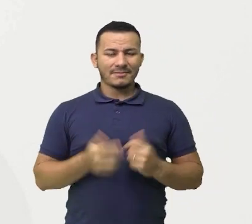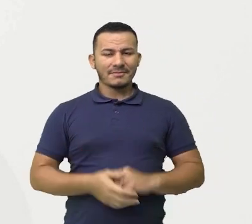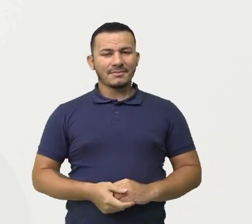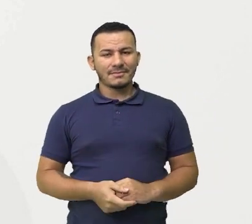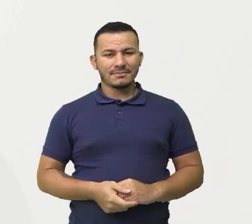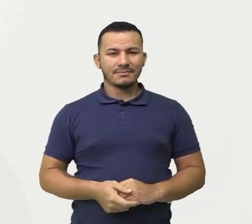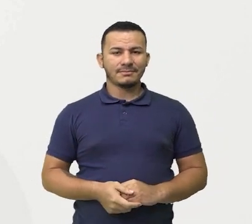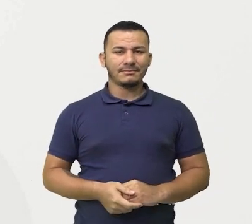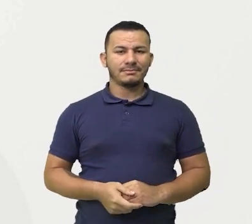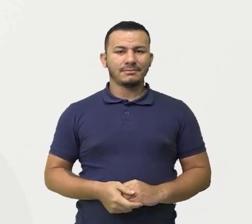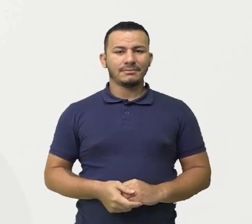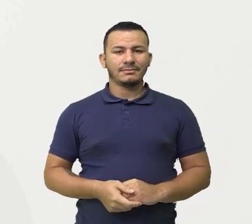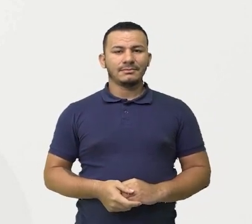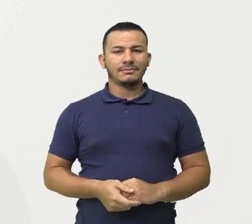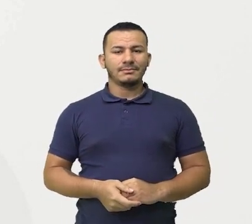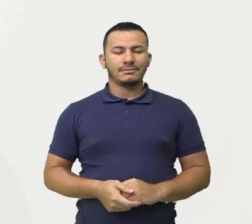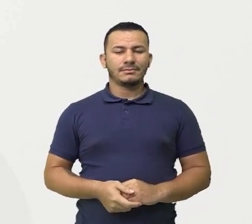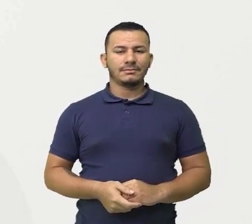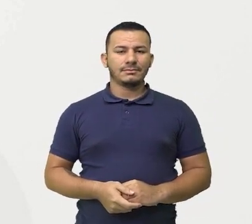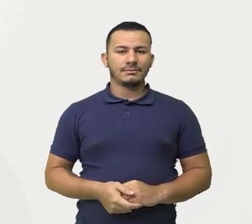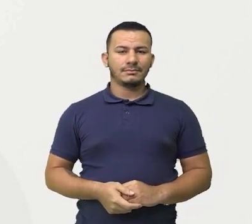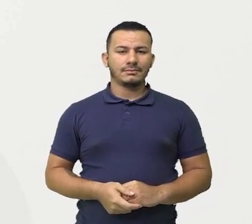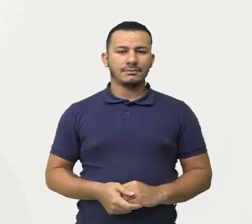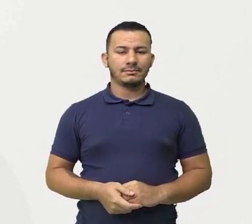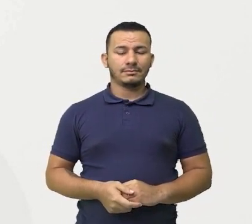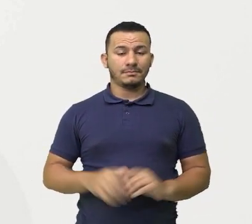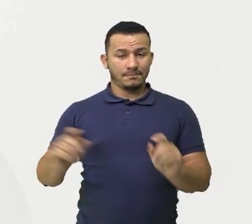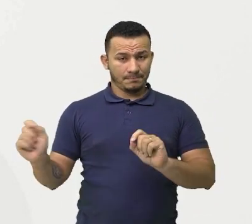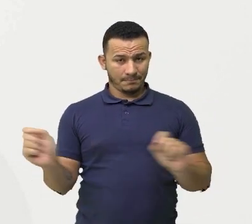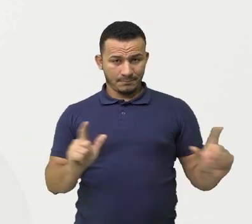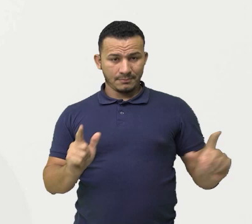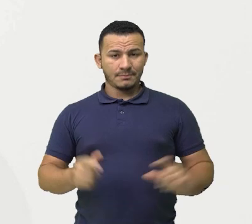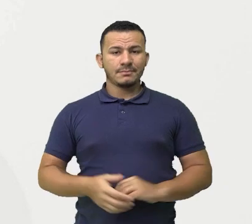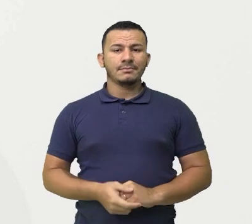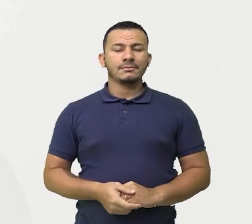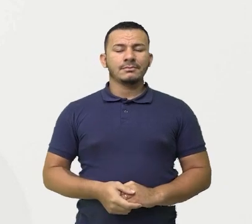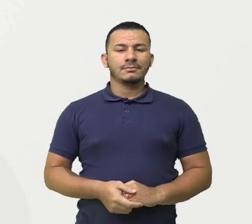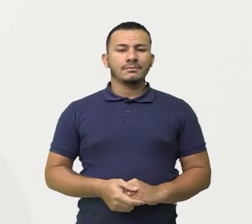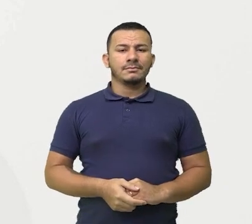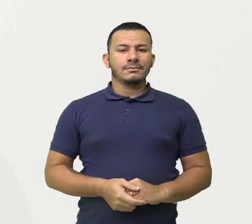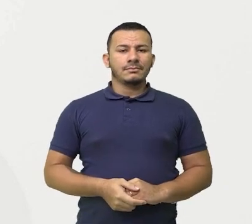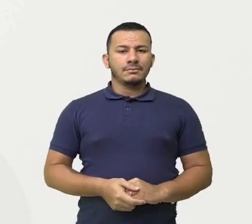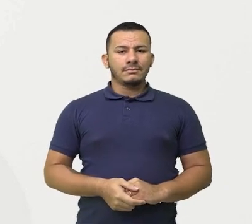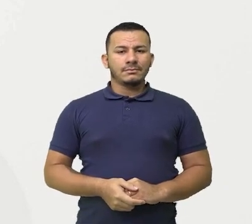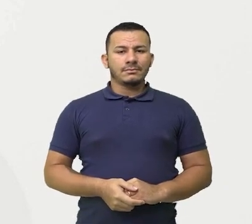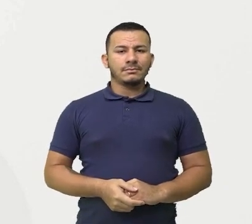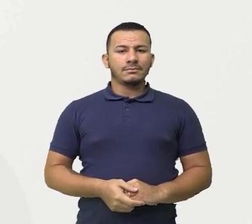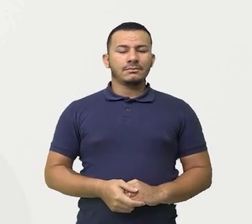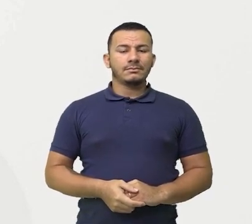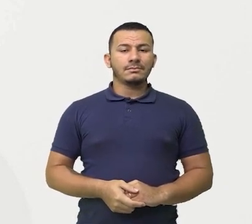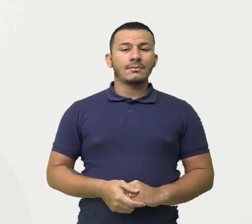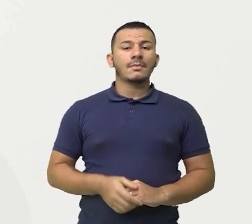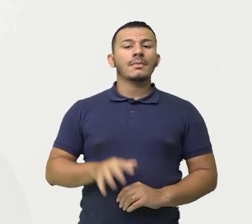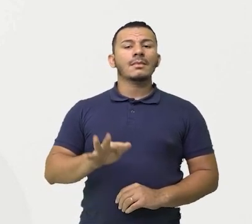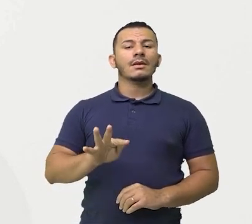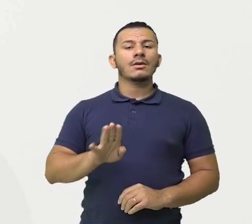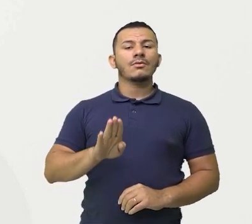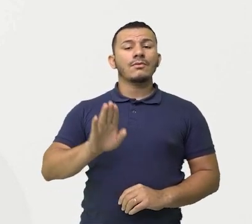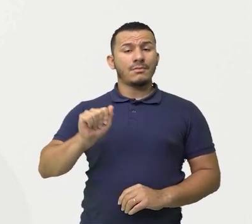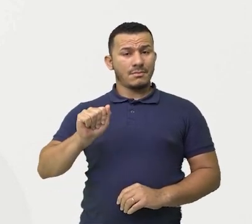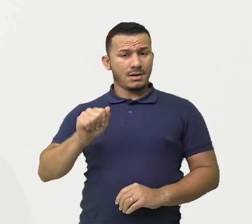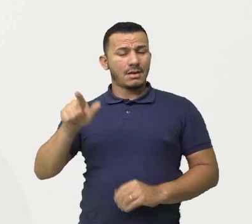pela venda do bolo de cenoura. Beleza? Vamos continuar aqui então, porque falta a gente ver qual foi o lucro ainda do bolo de fubá,